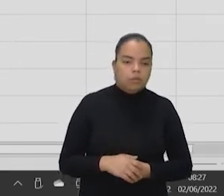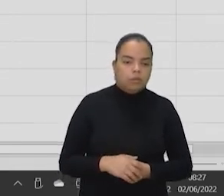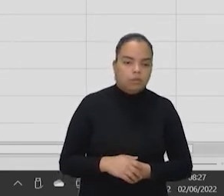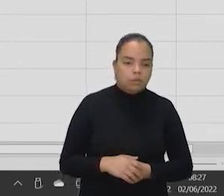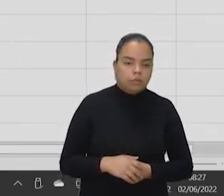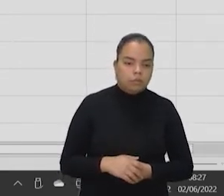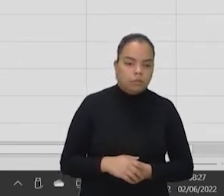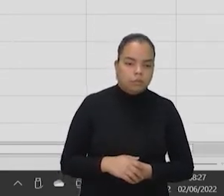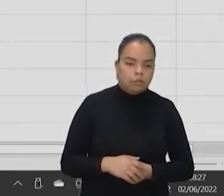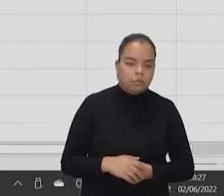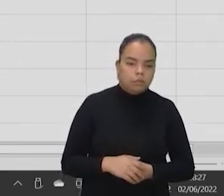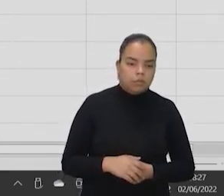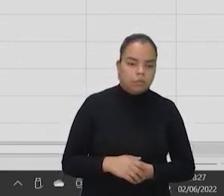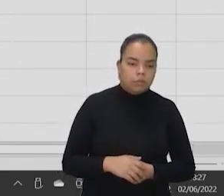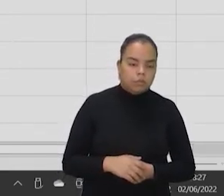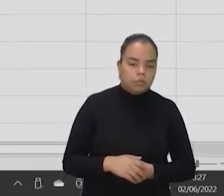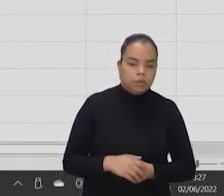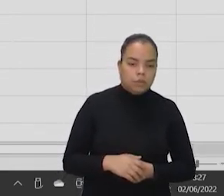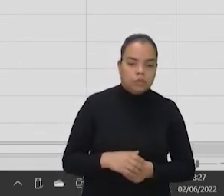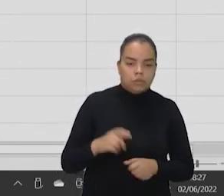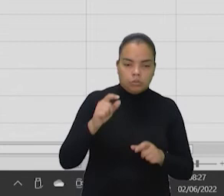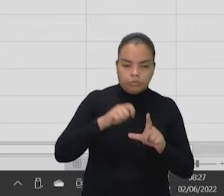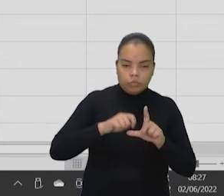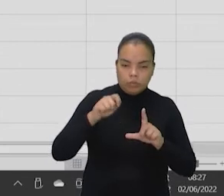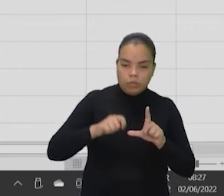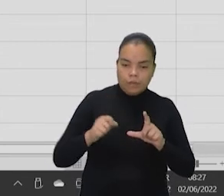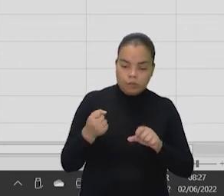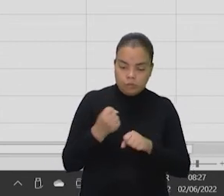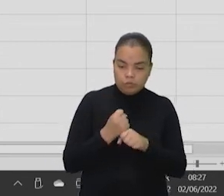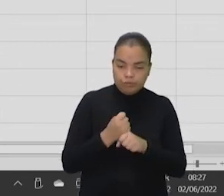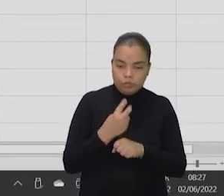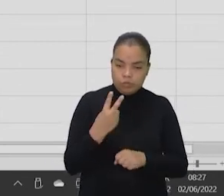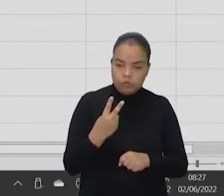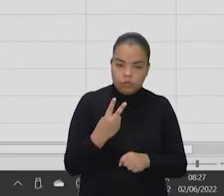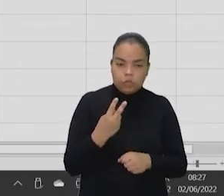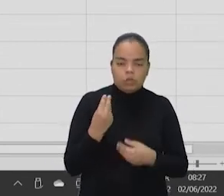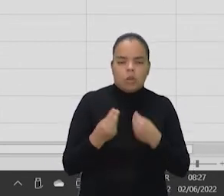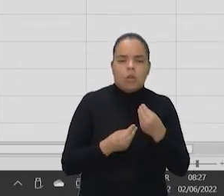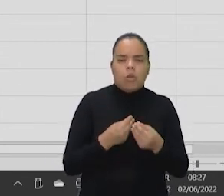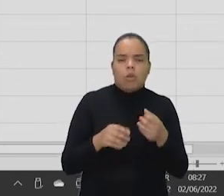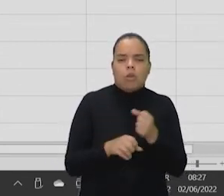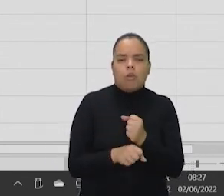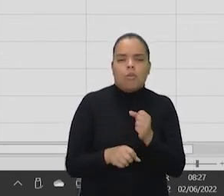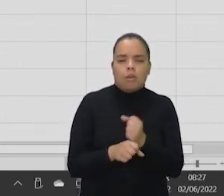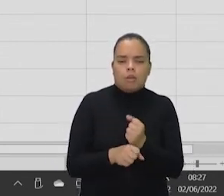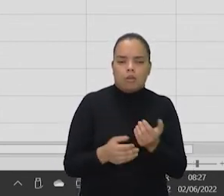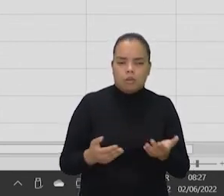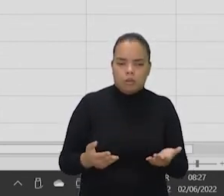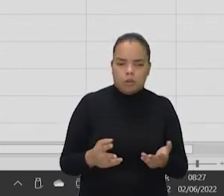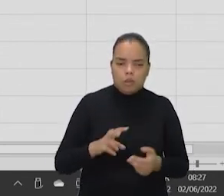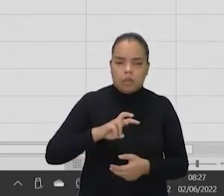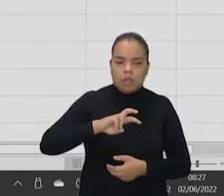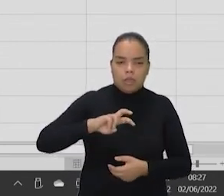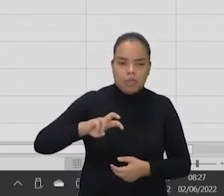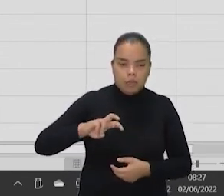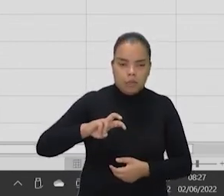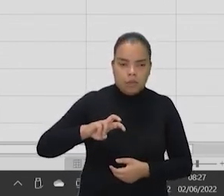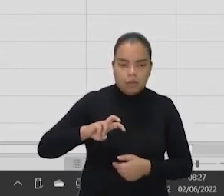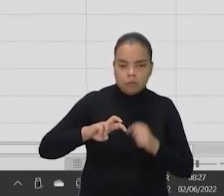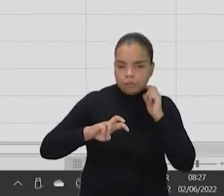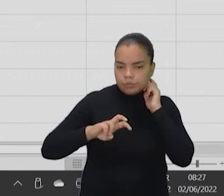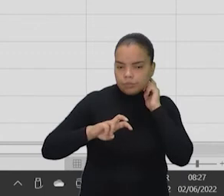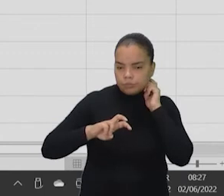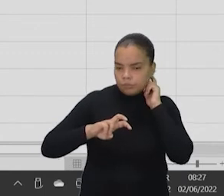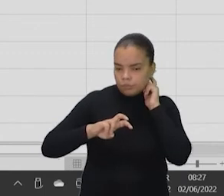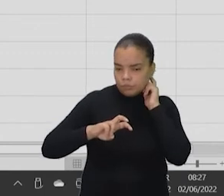de 2 anos que fica mais fácil de ver. Como que a gente calcula o juro a compostos? Ó, igual, né? Sempre para começar a